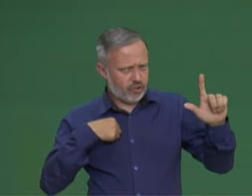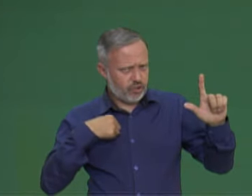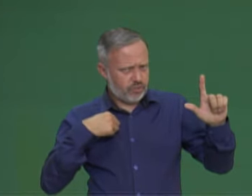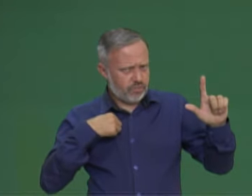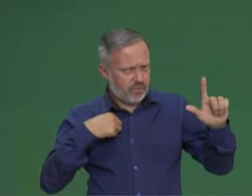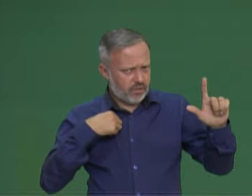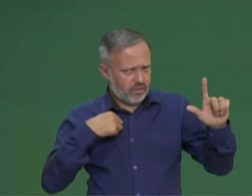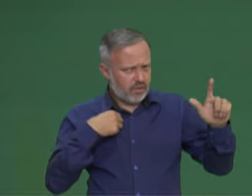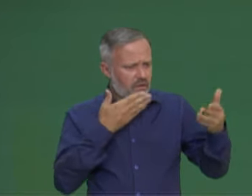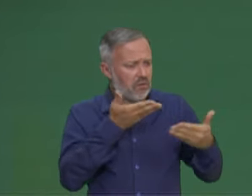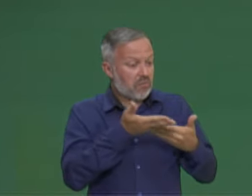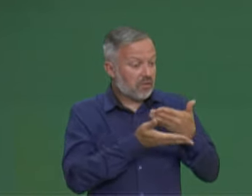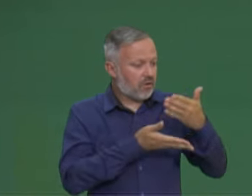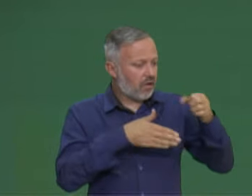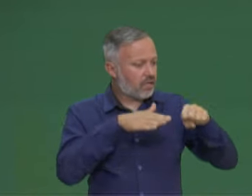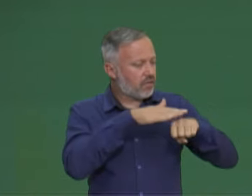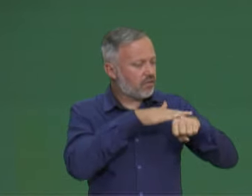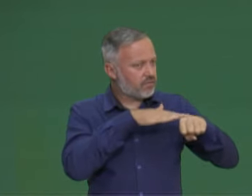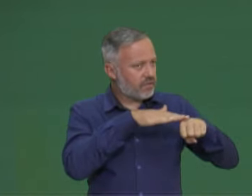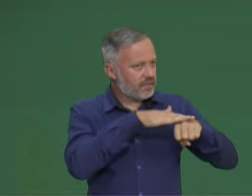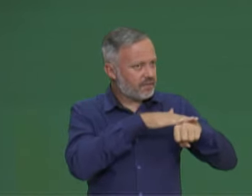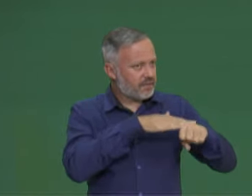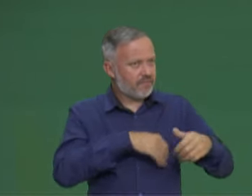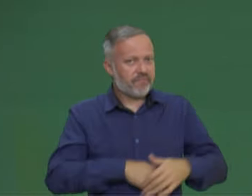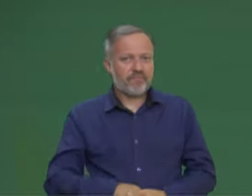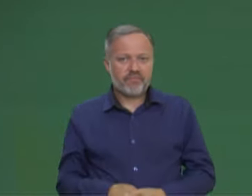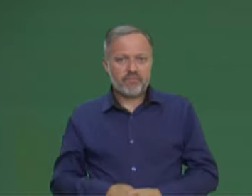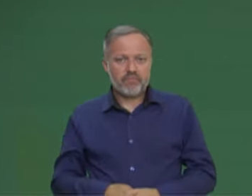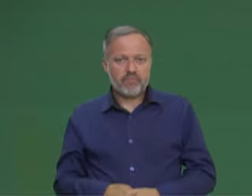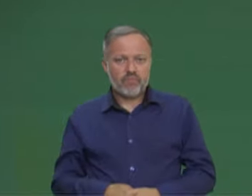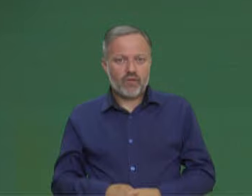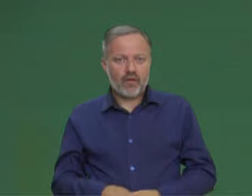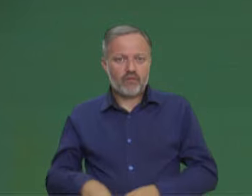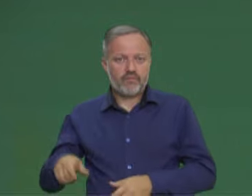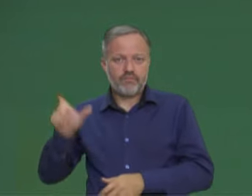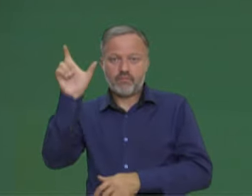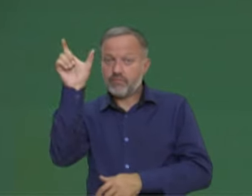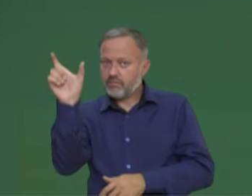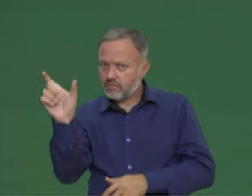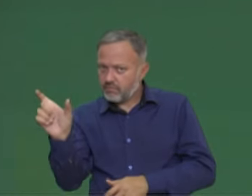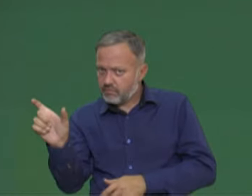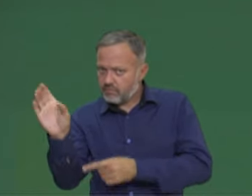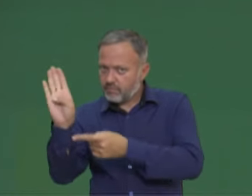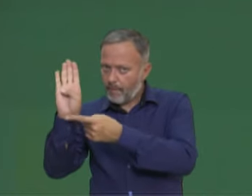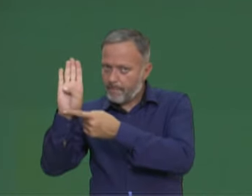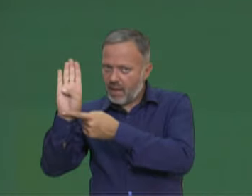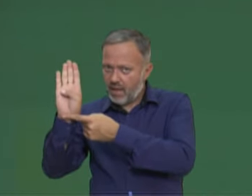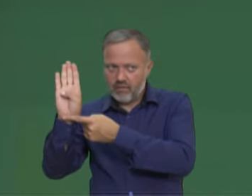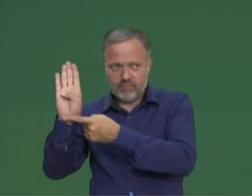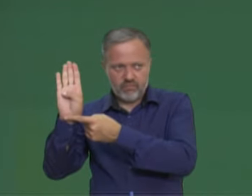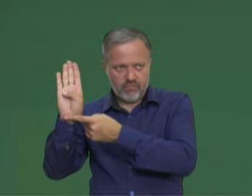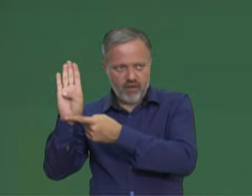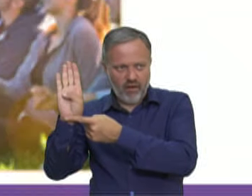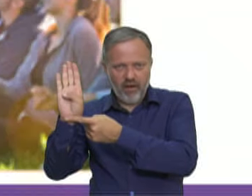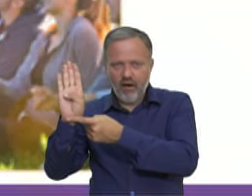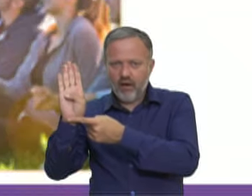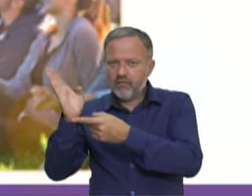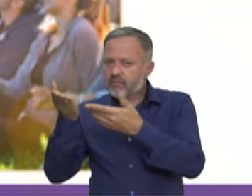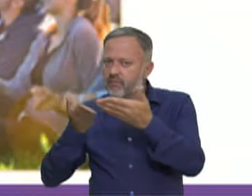Por isso a formalidade. Agora, já na imagem C, olha aqui, ó, é informal, está entre